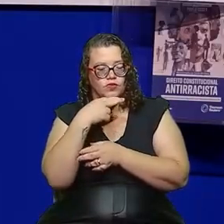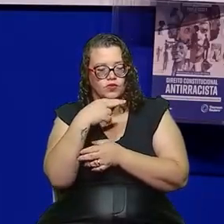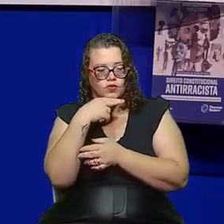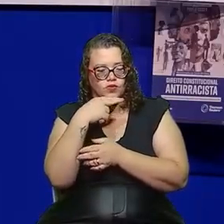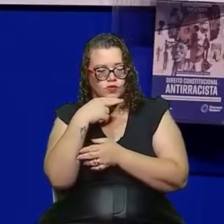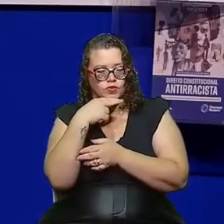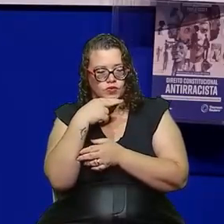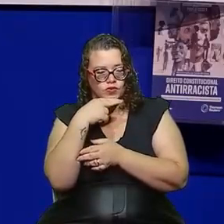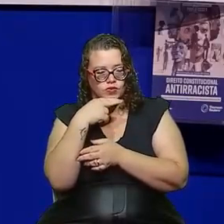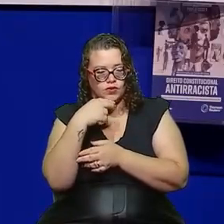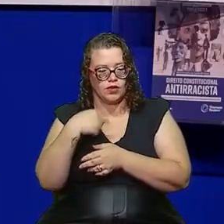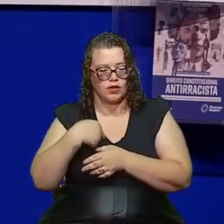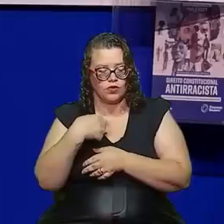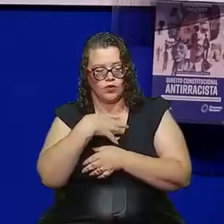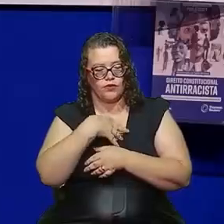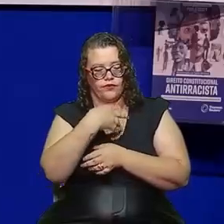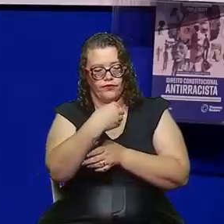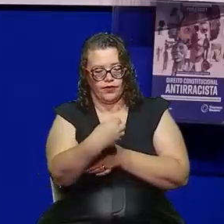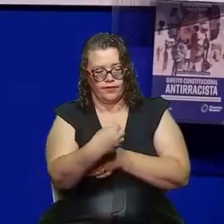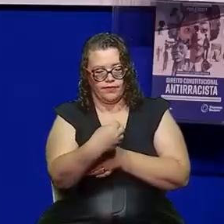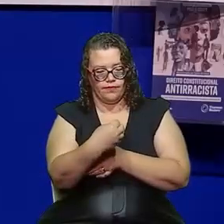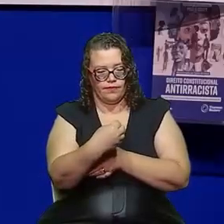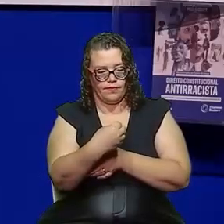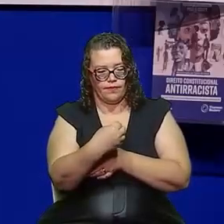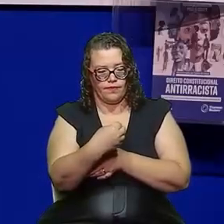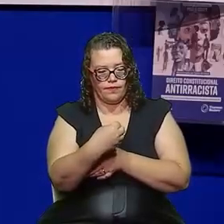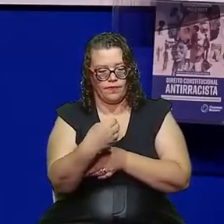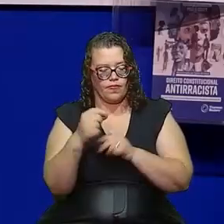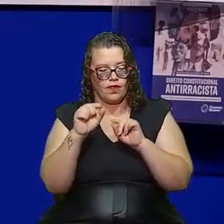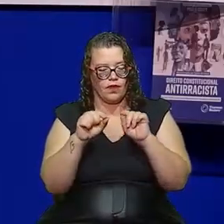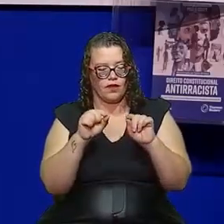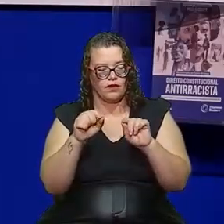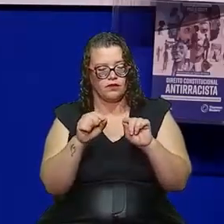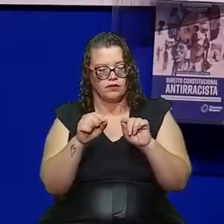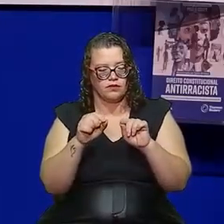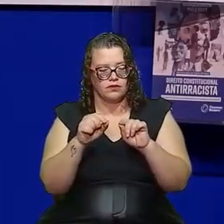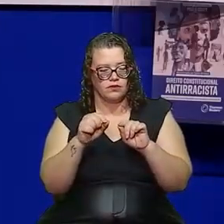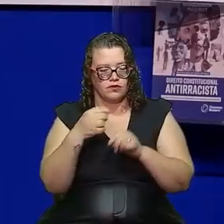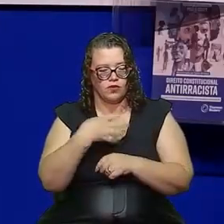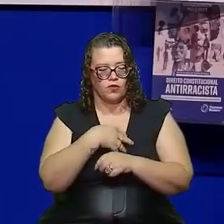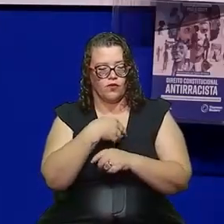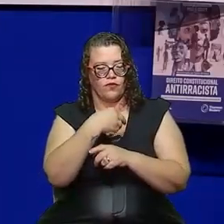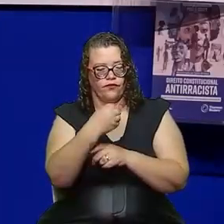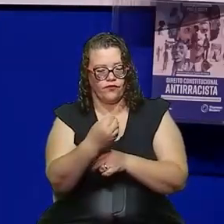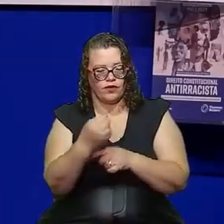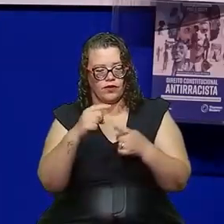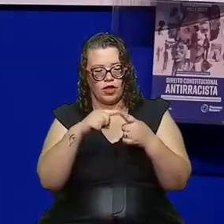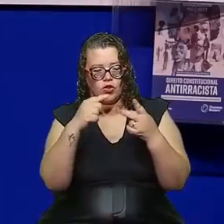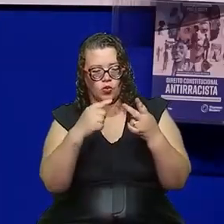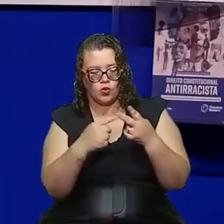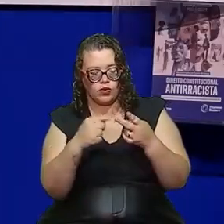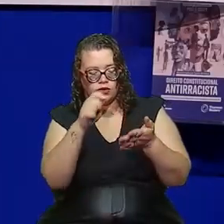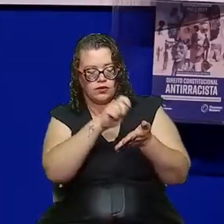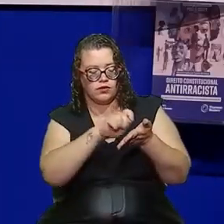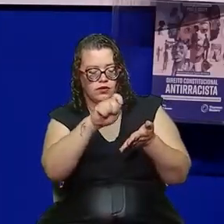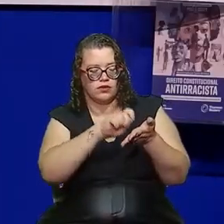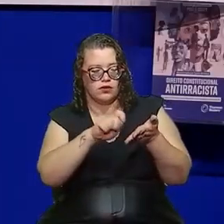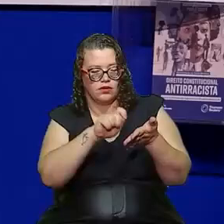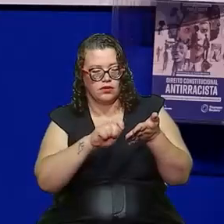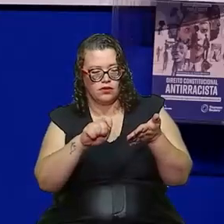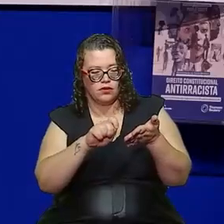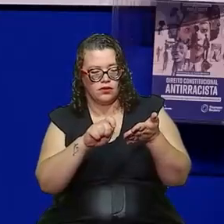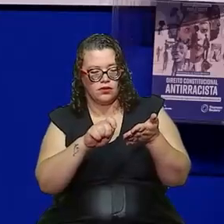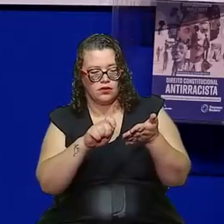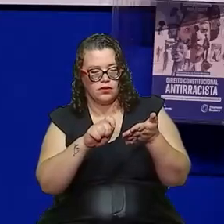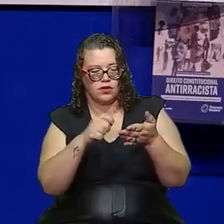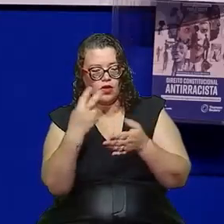netos, eu sou a filha, mas eles me disseram que como eu sou filha de 2 escritores, 2